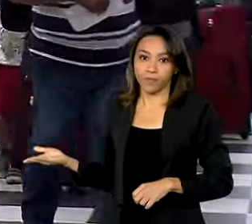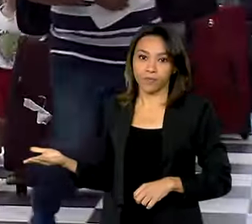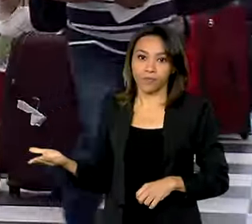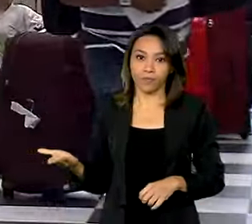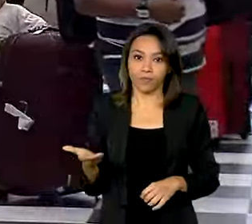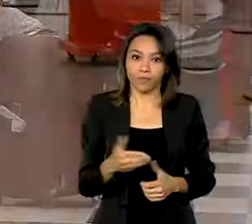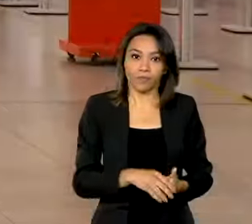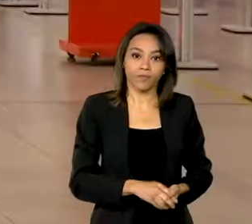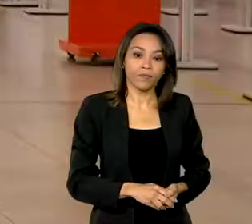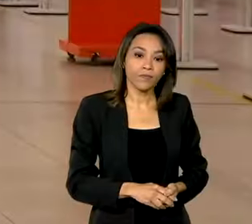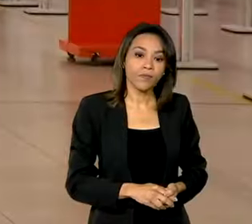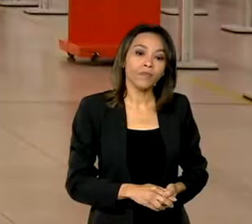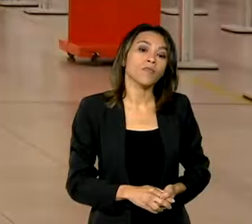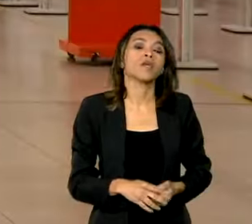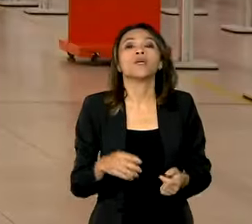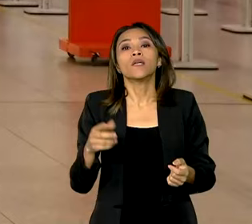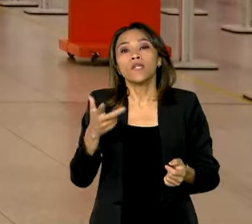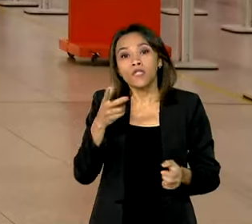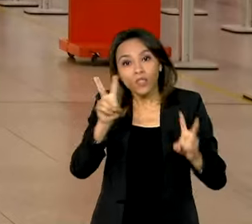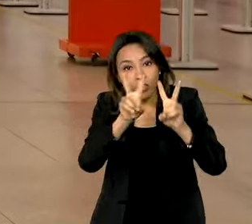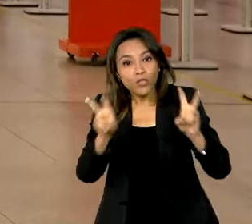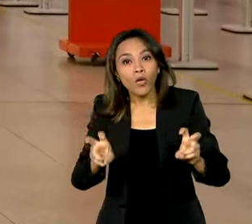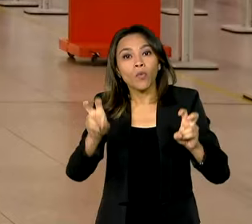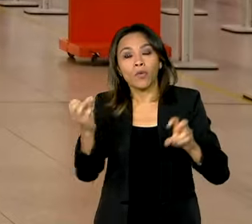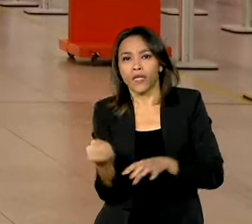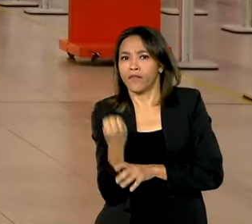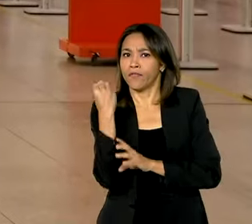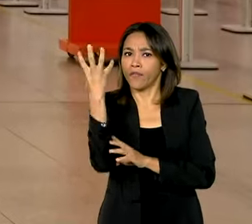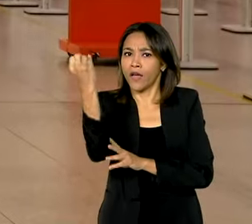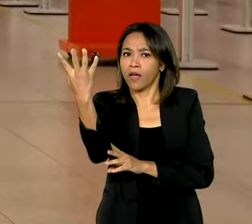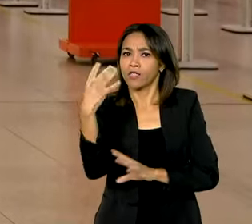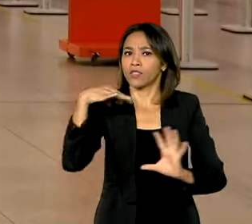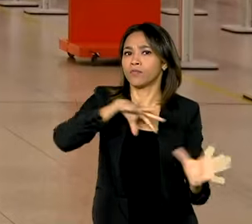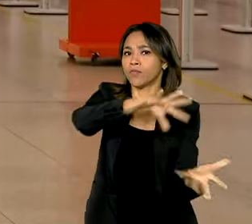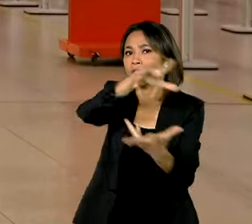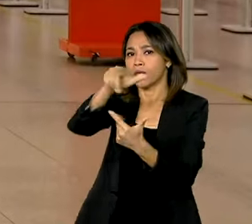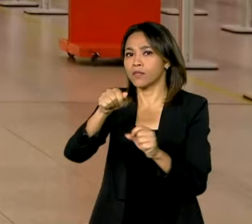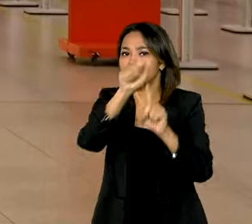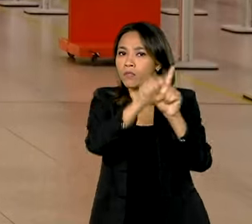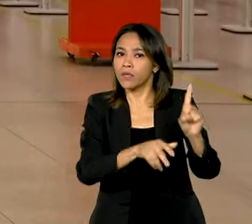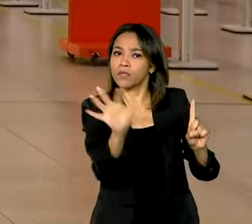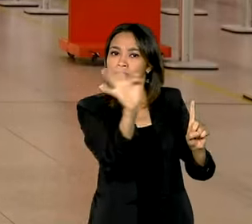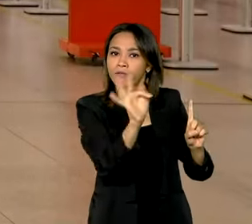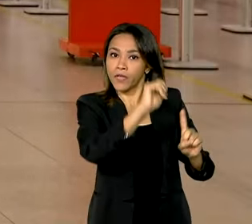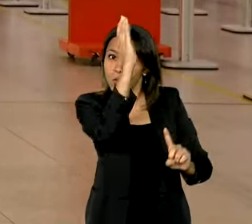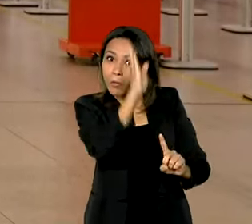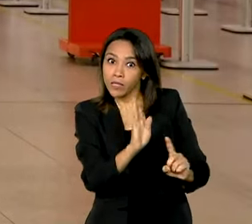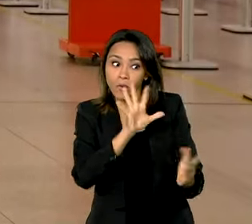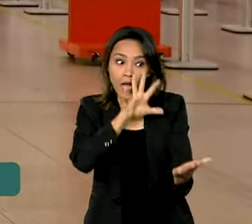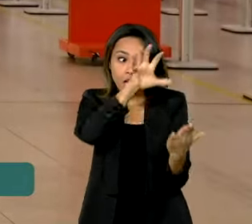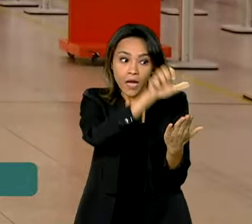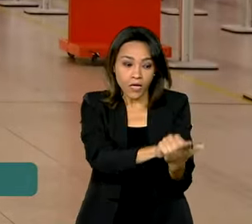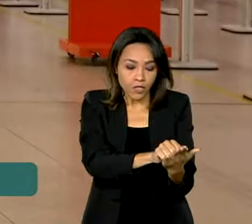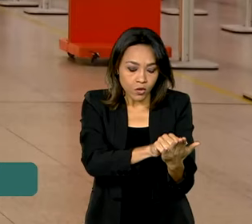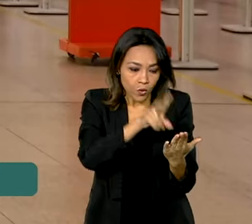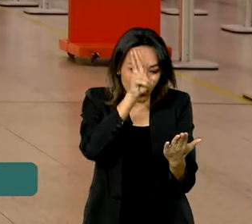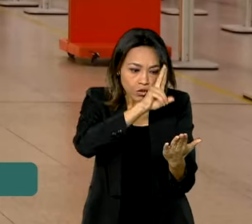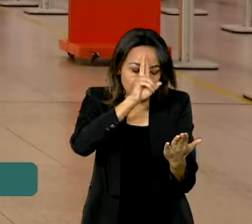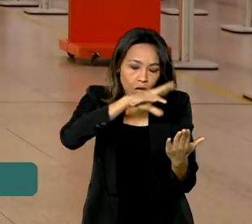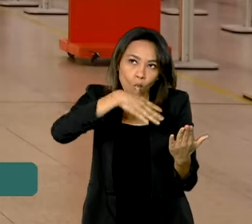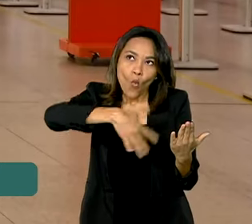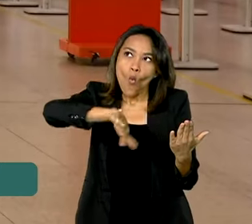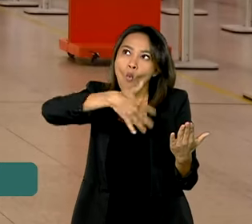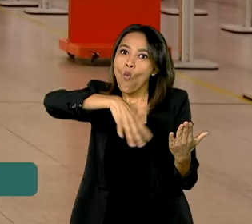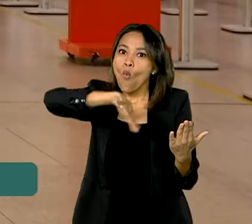61 20297169. E falando de viagens internacionais, Roberto, em fevereiro, o Brasil registrou uma marca histórica